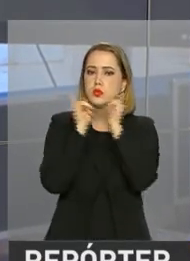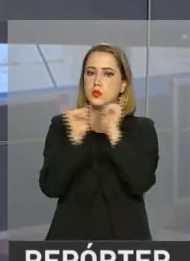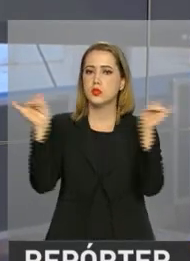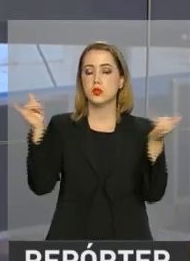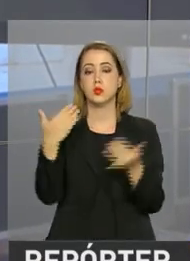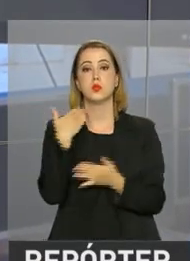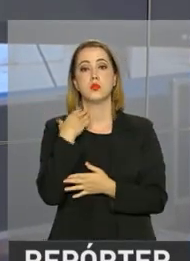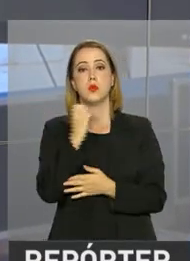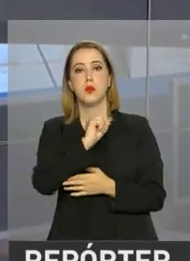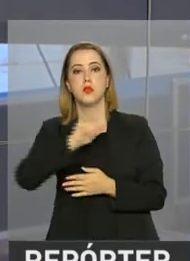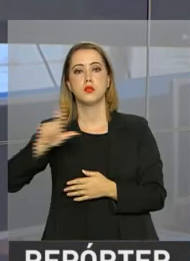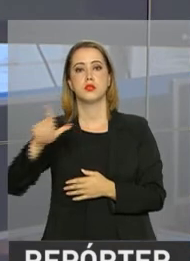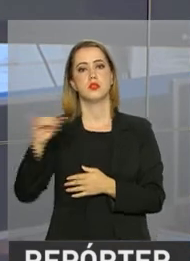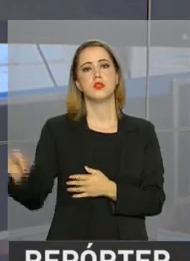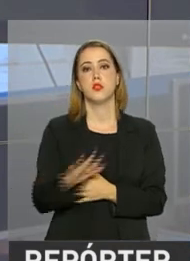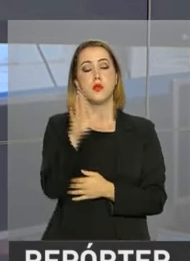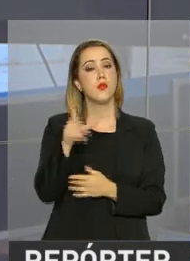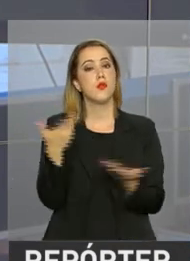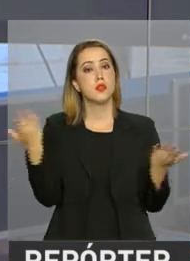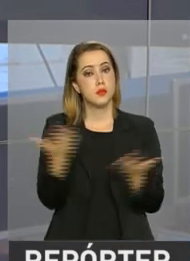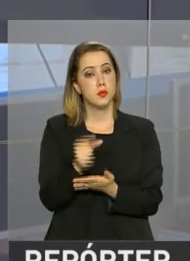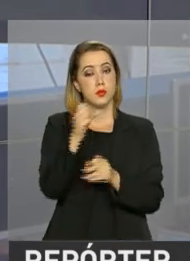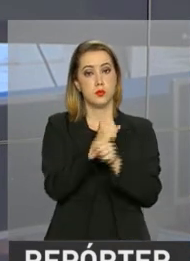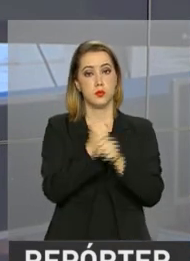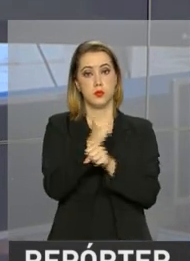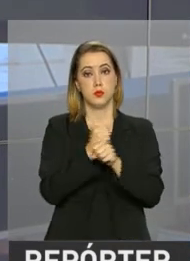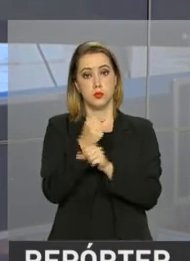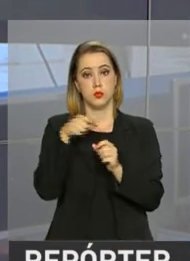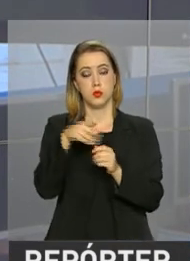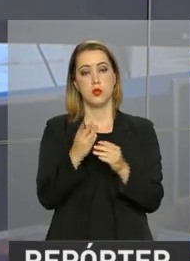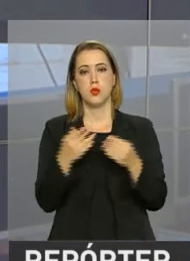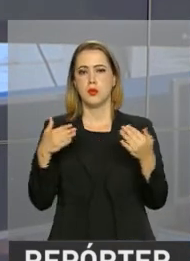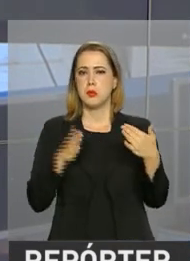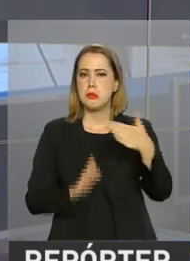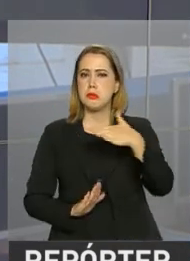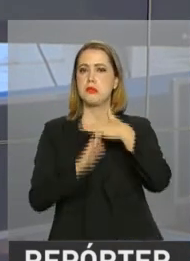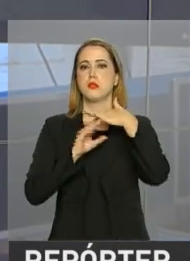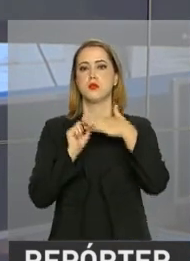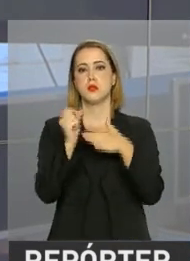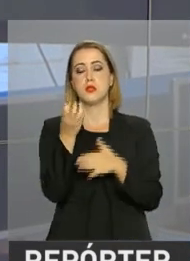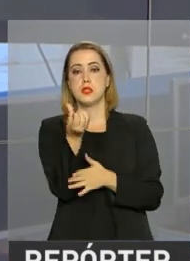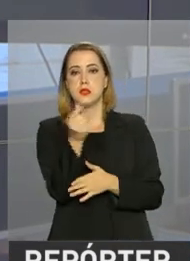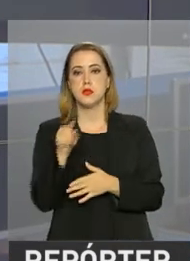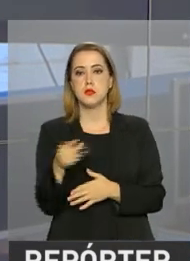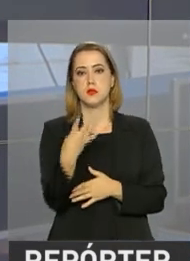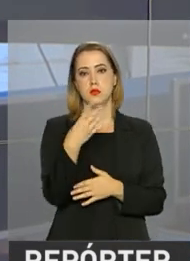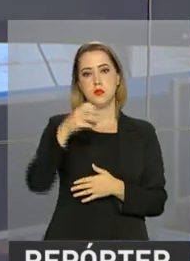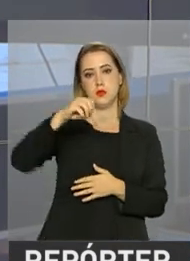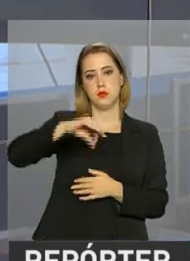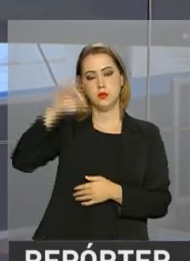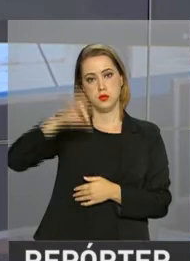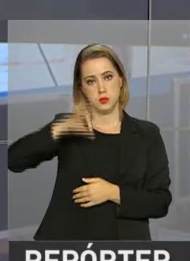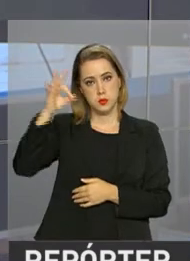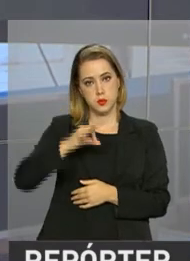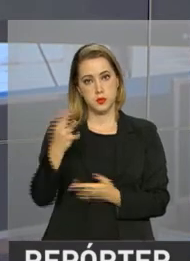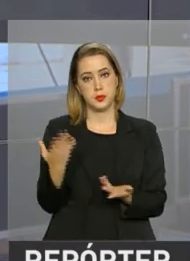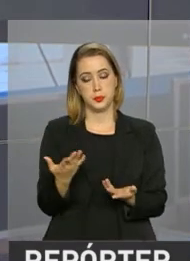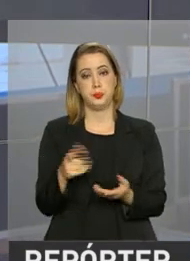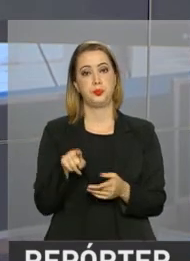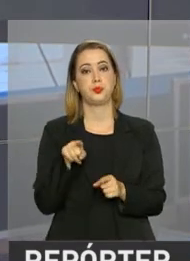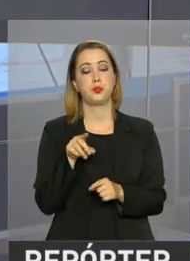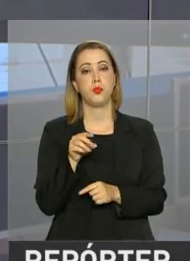central a inflação deve fechar o ano de 2016 em 6,49 por cento dentro da meta prevista